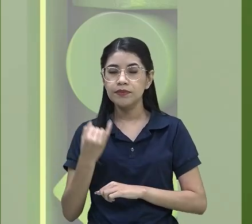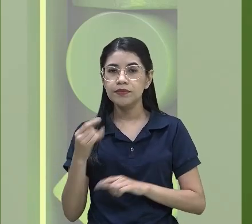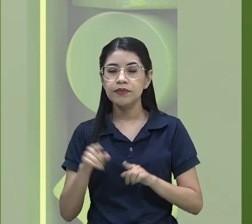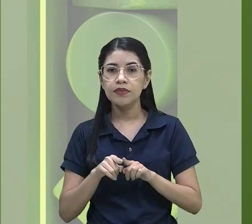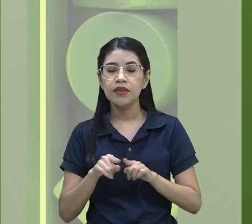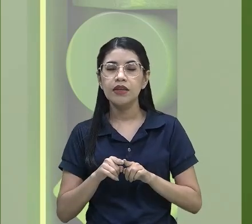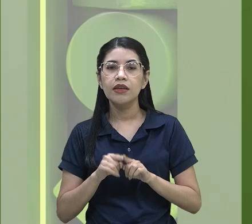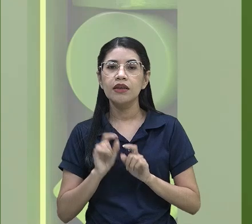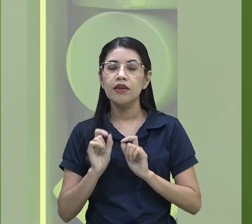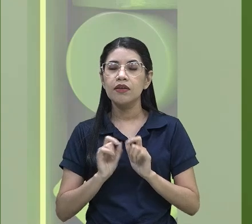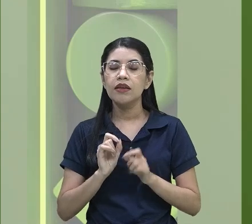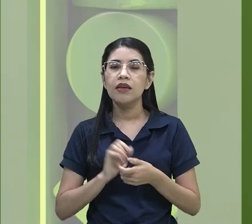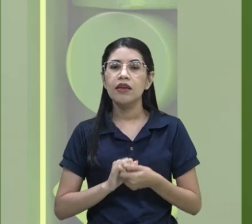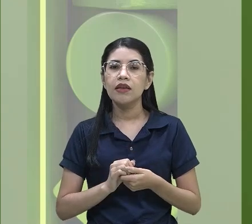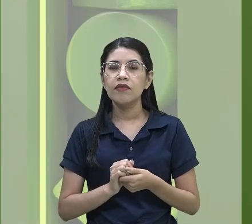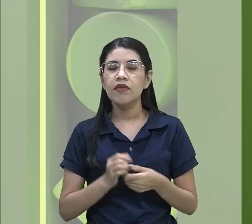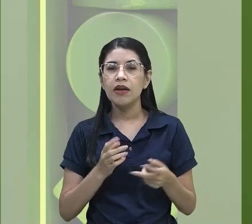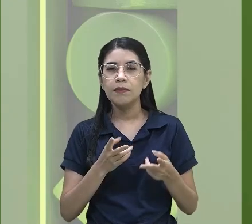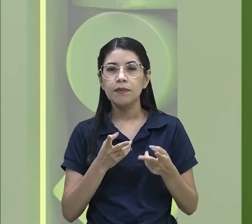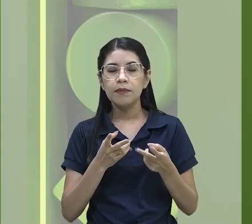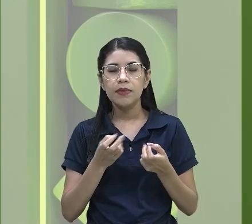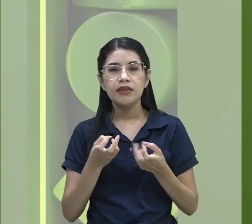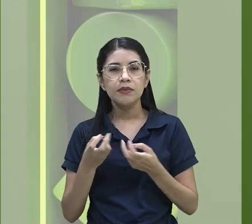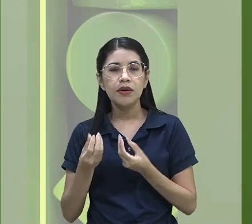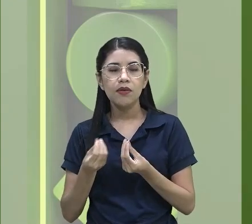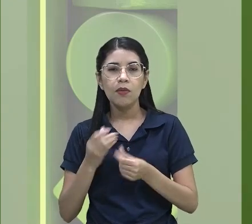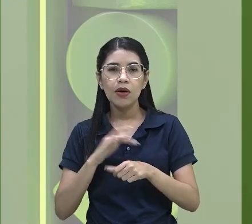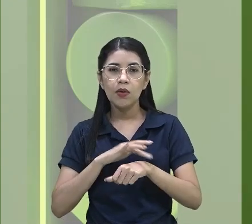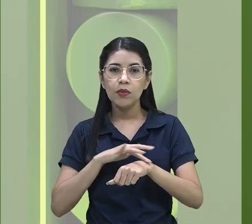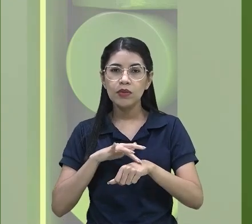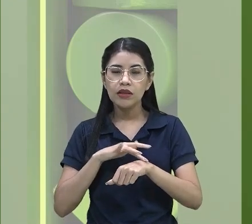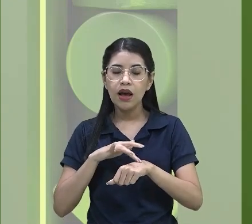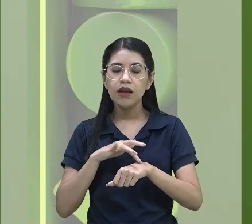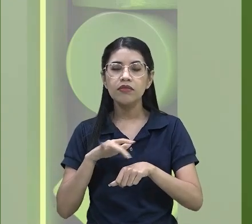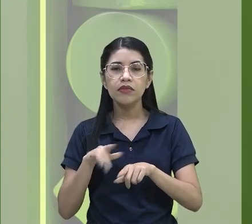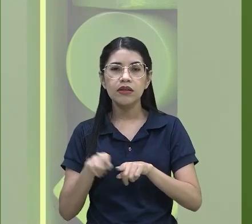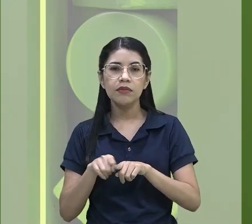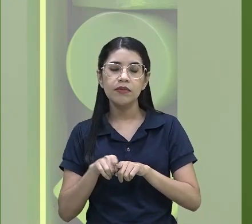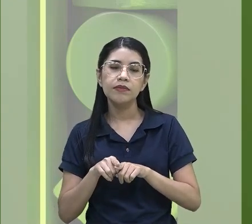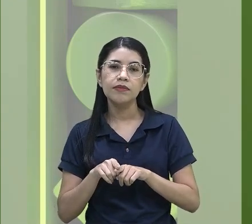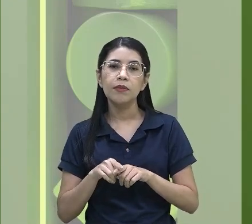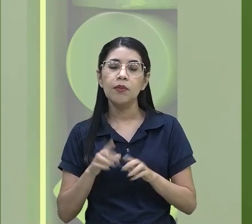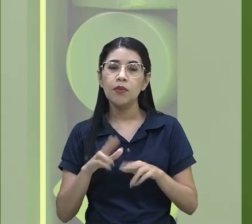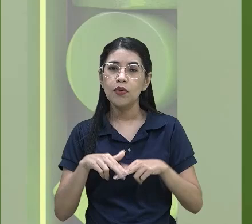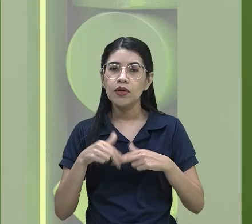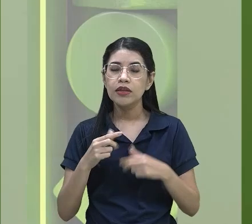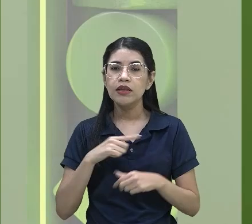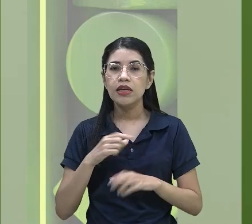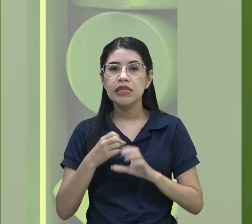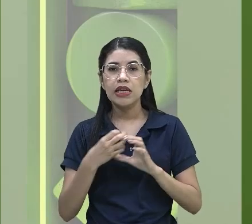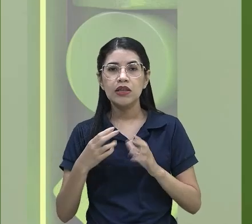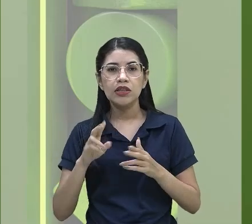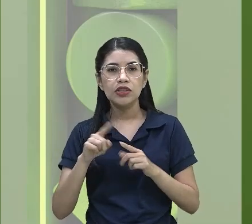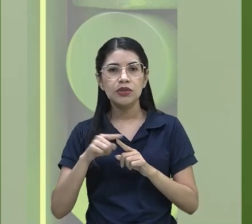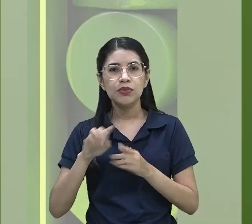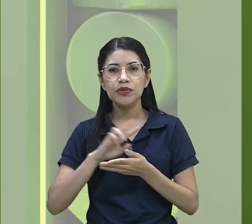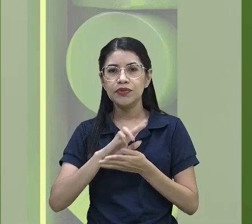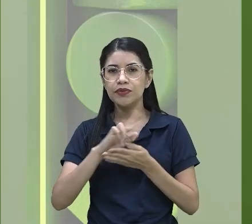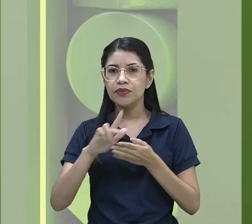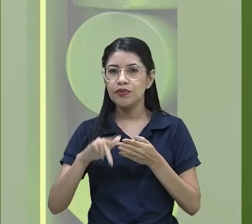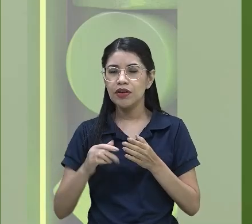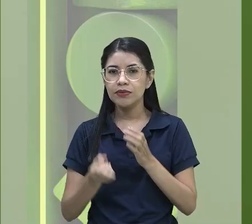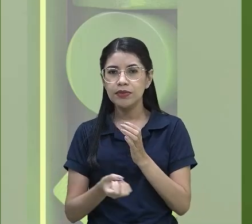vai ser responsável pelo sentido do tato, para vocês não esquecerem aí, e por isso tem células variadas para formar